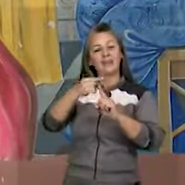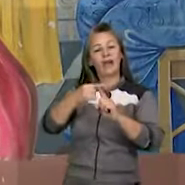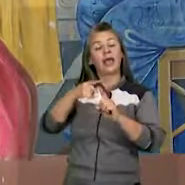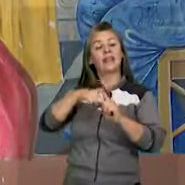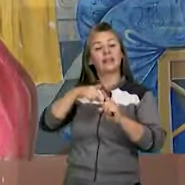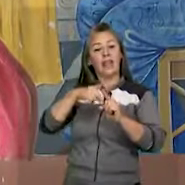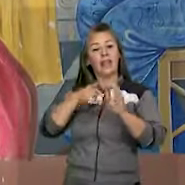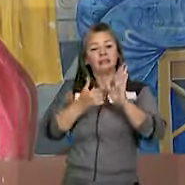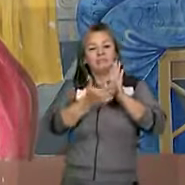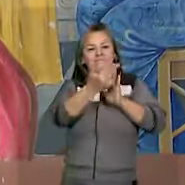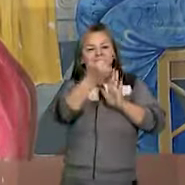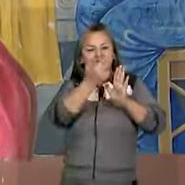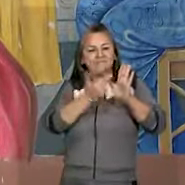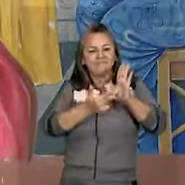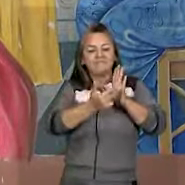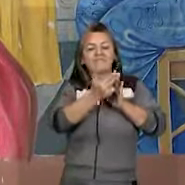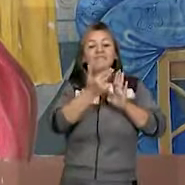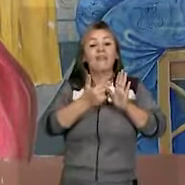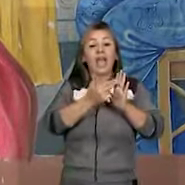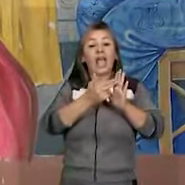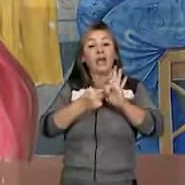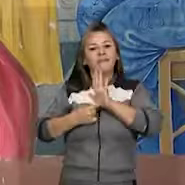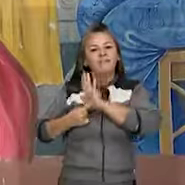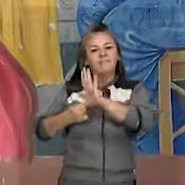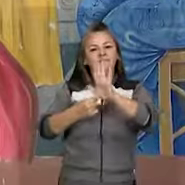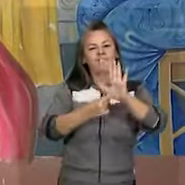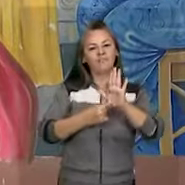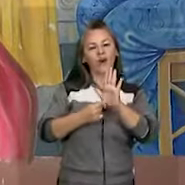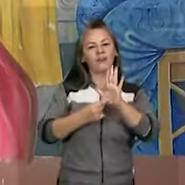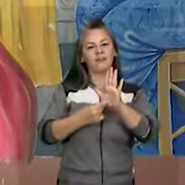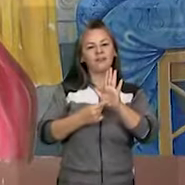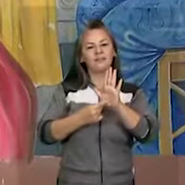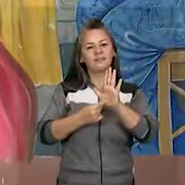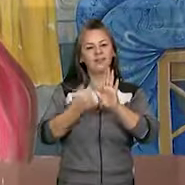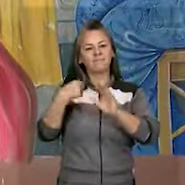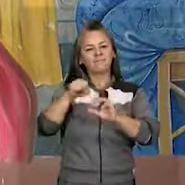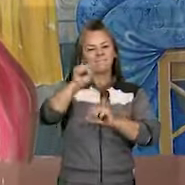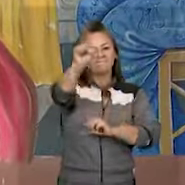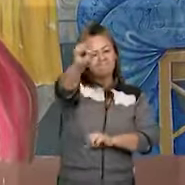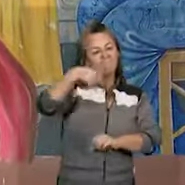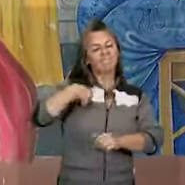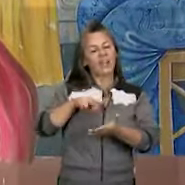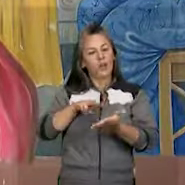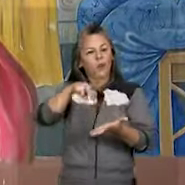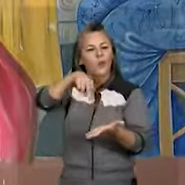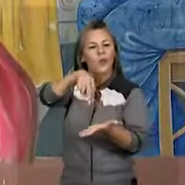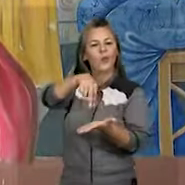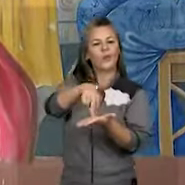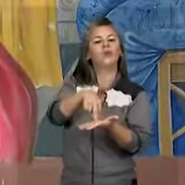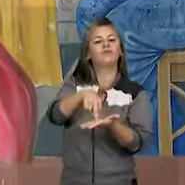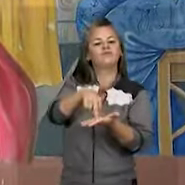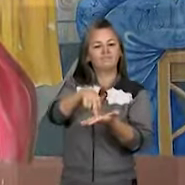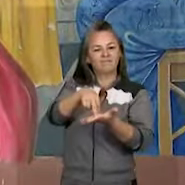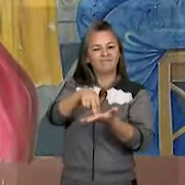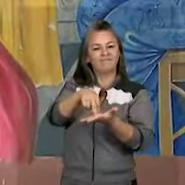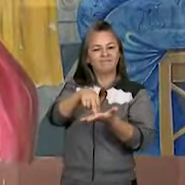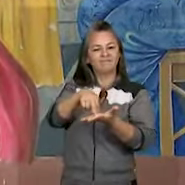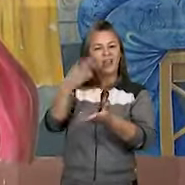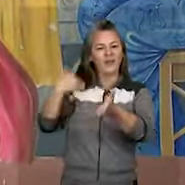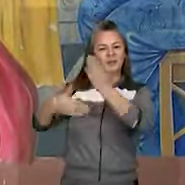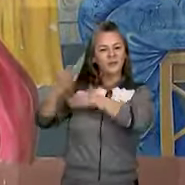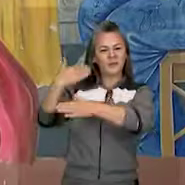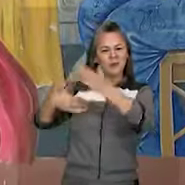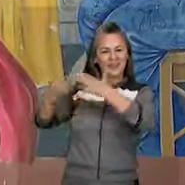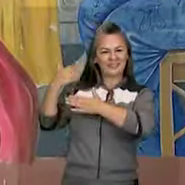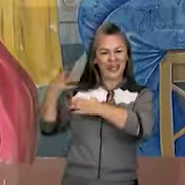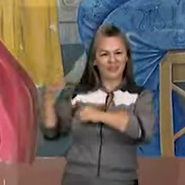que representa uma história de resistência contemporânea a essa questão, né, da escravidão. Quando a gente fala de resistência